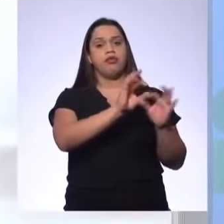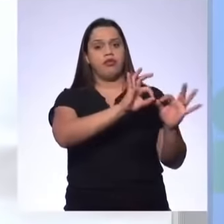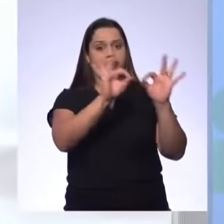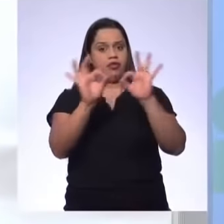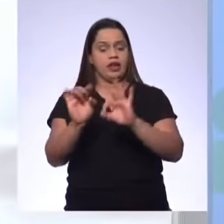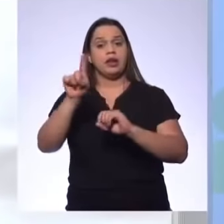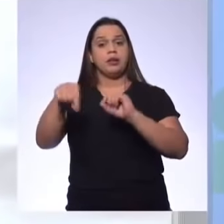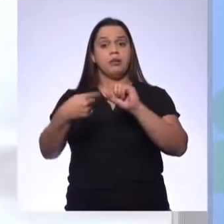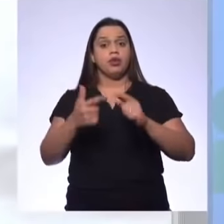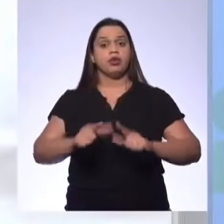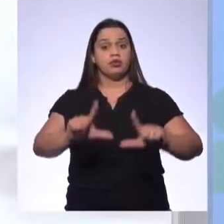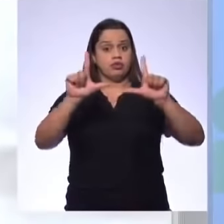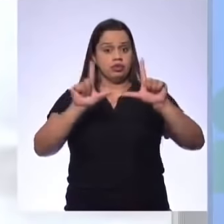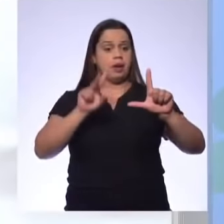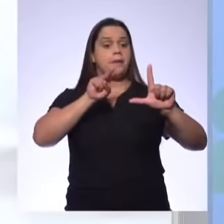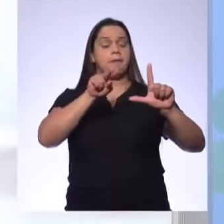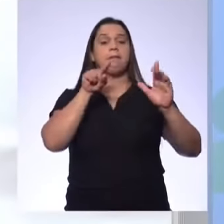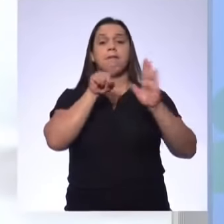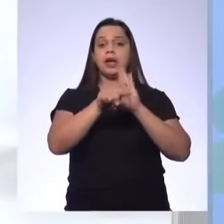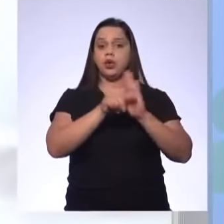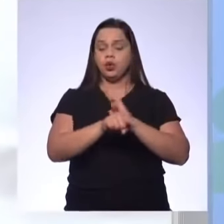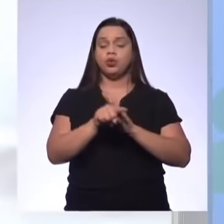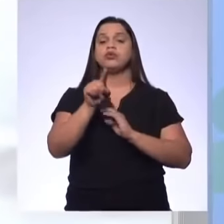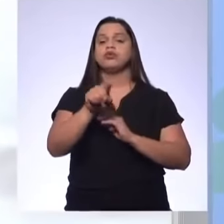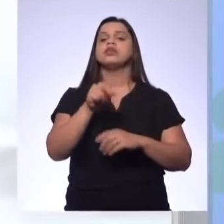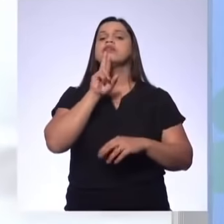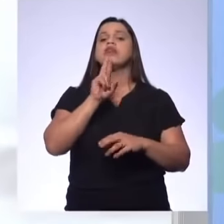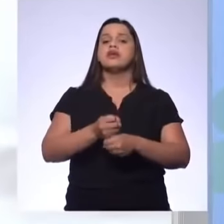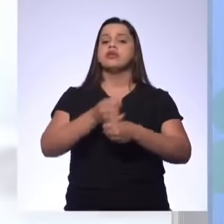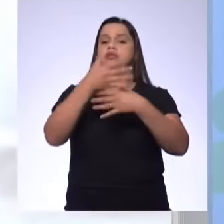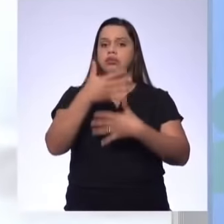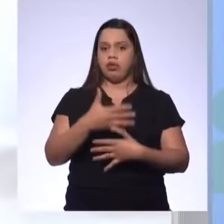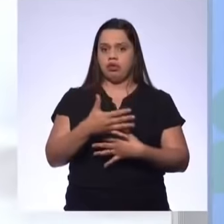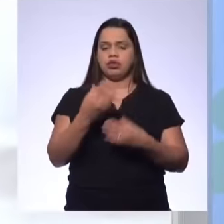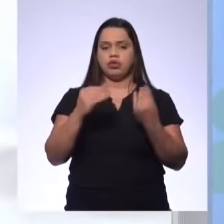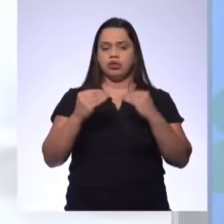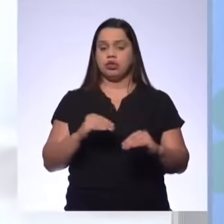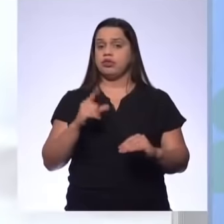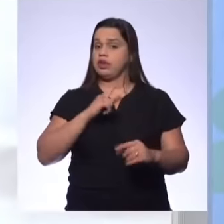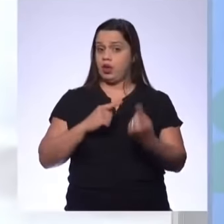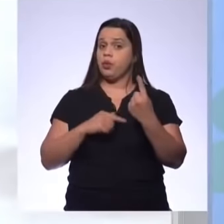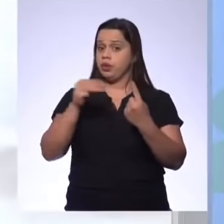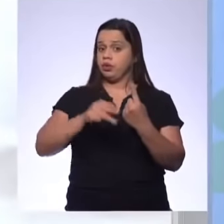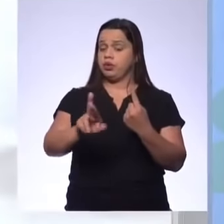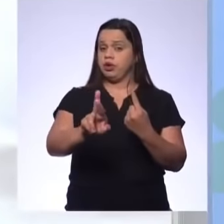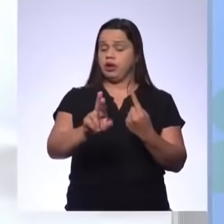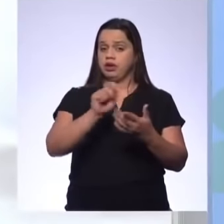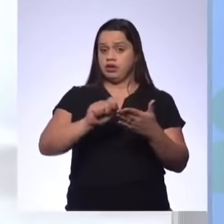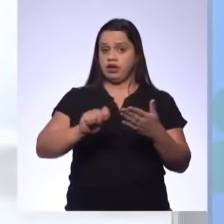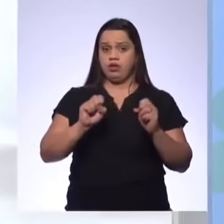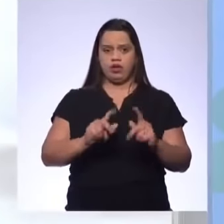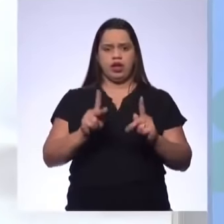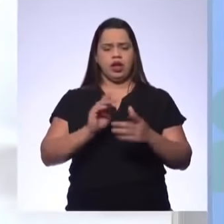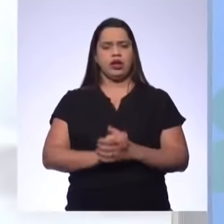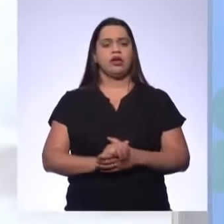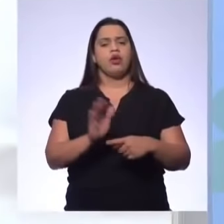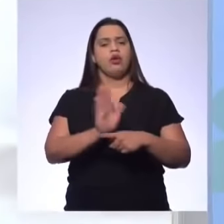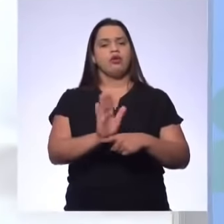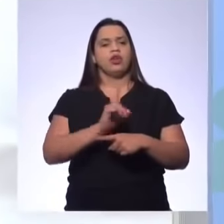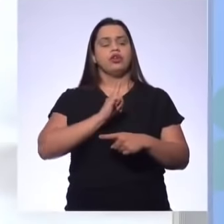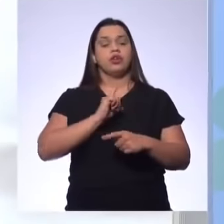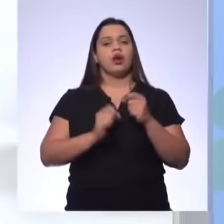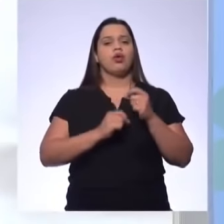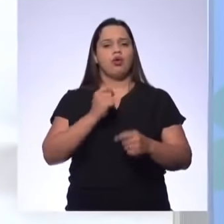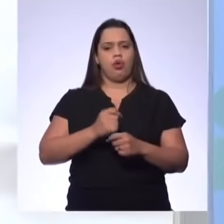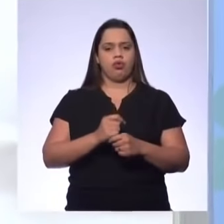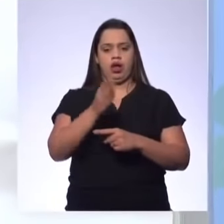perguntas e você já coloca lá na interação vocês terão um minuto para escrever a resposta o vídeo Ele está na